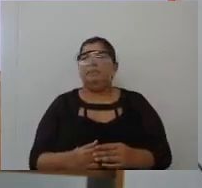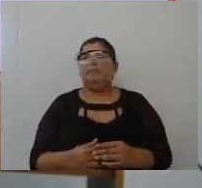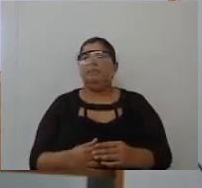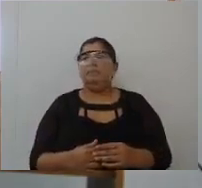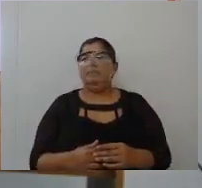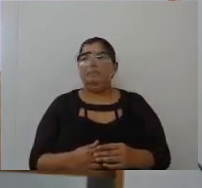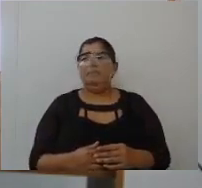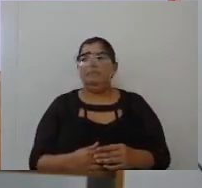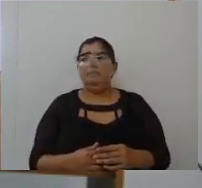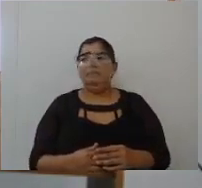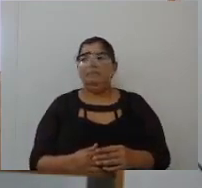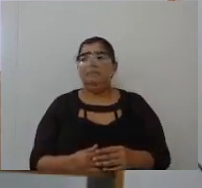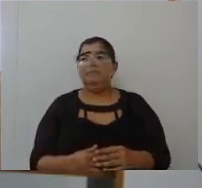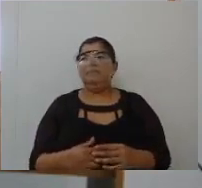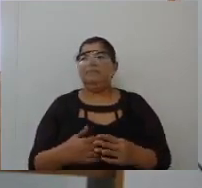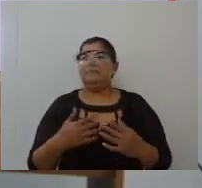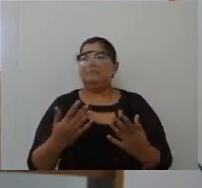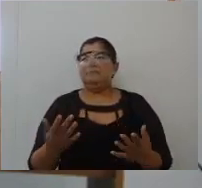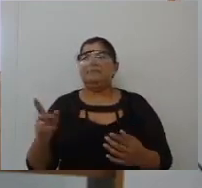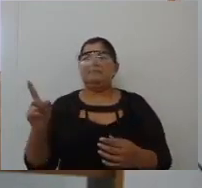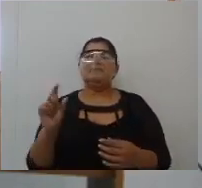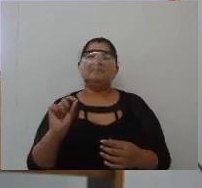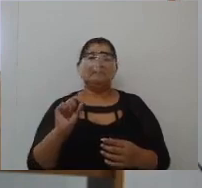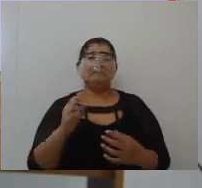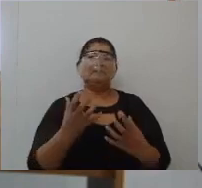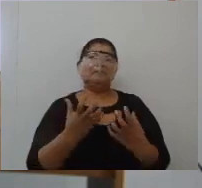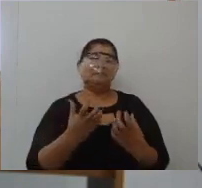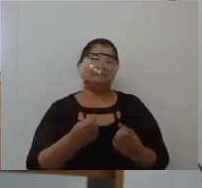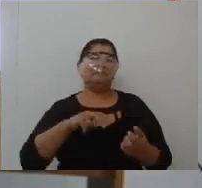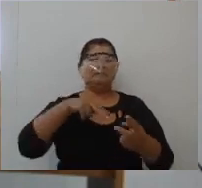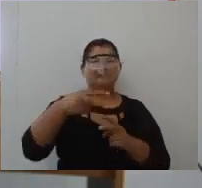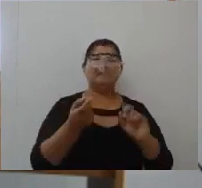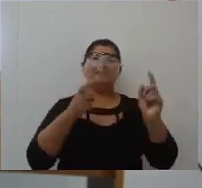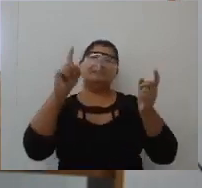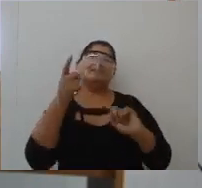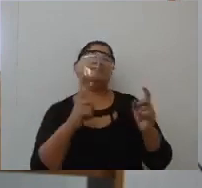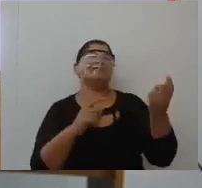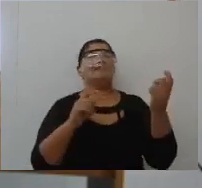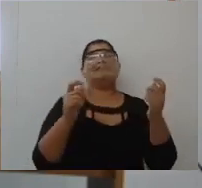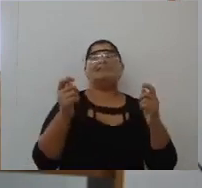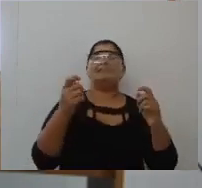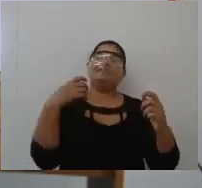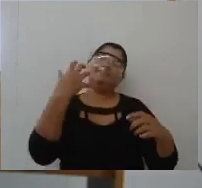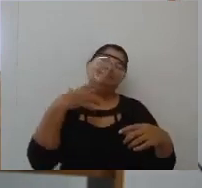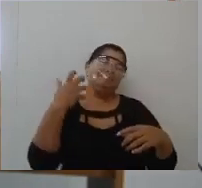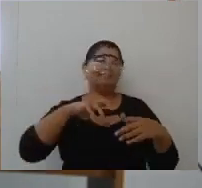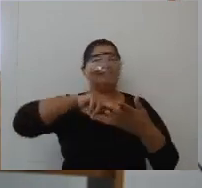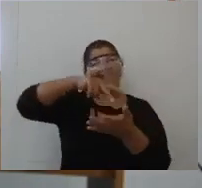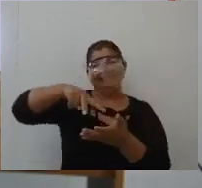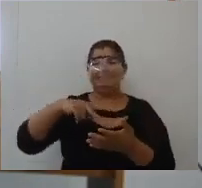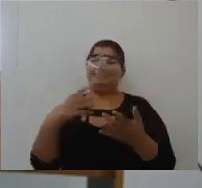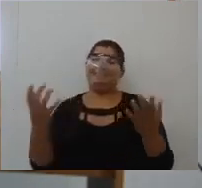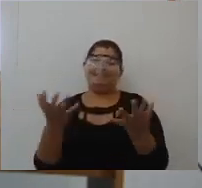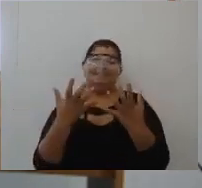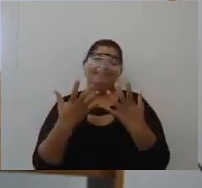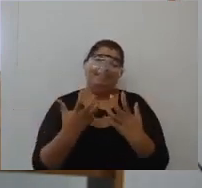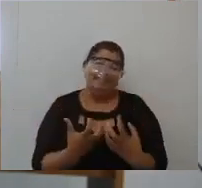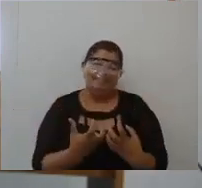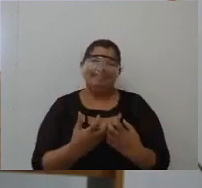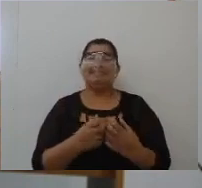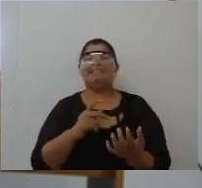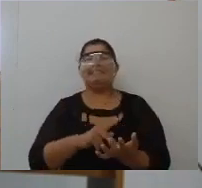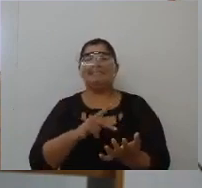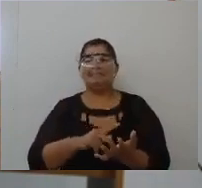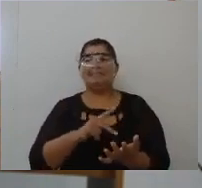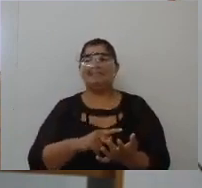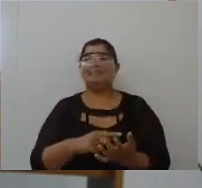embora. Gente, eu cansei, viu? Eu dancei frevo, eu dancei brega. Falta mais o quê? Cansei. Cansei de verdade. Vamos